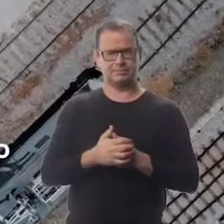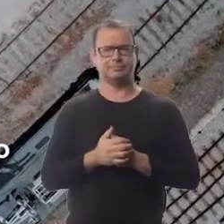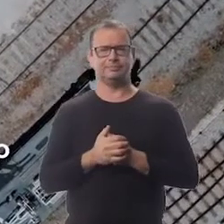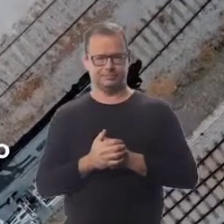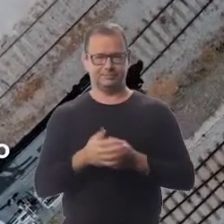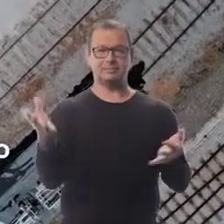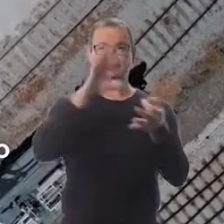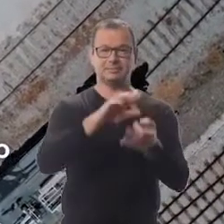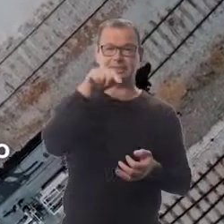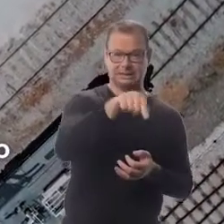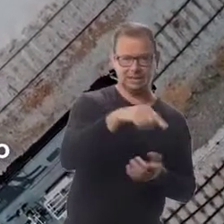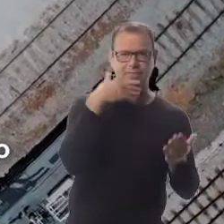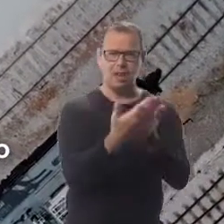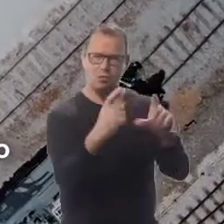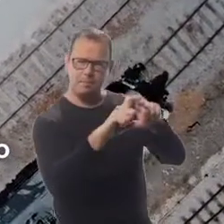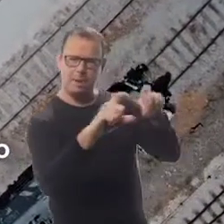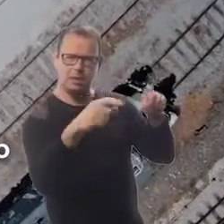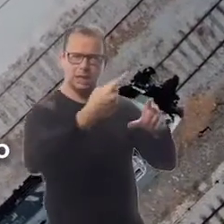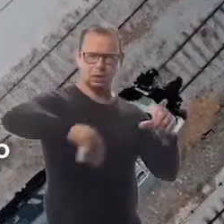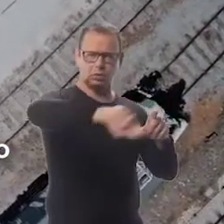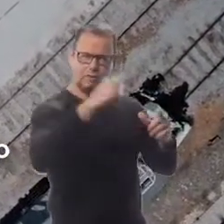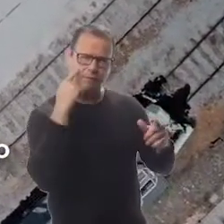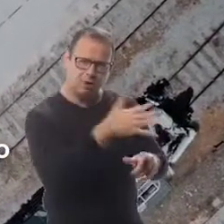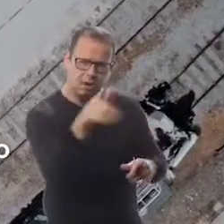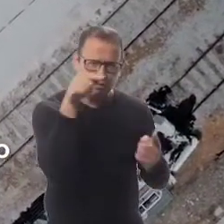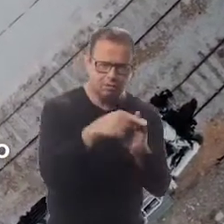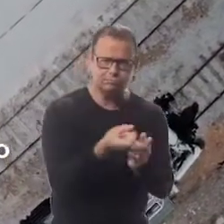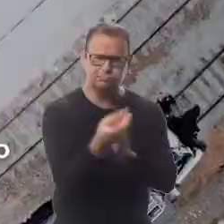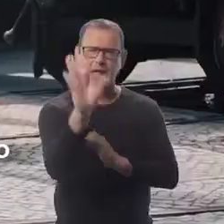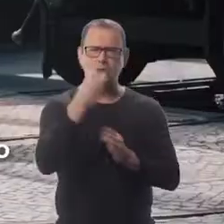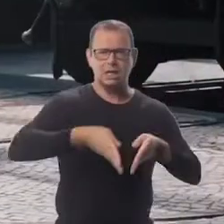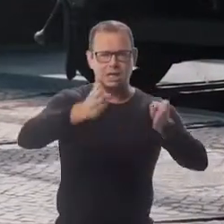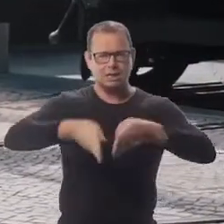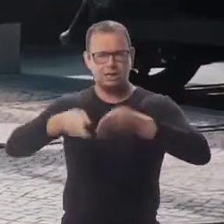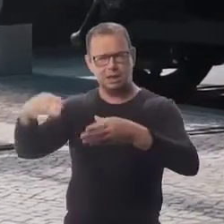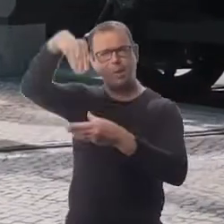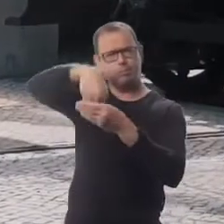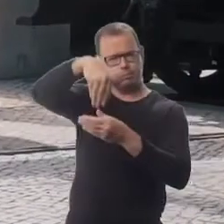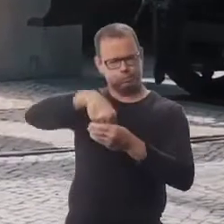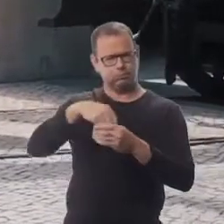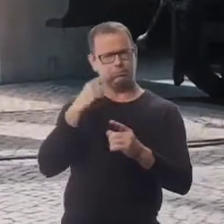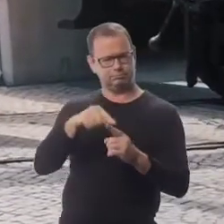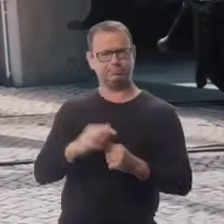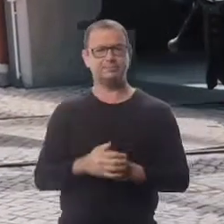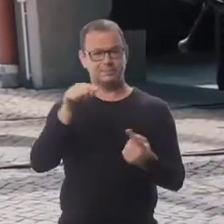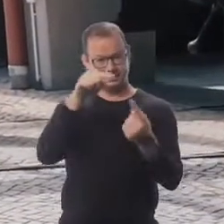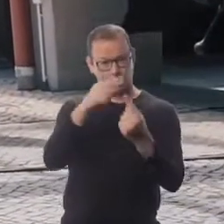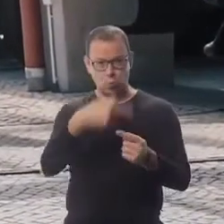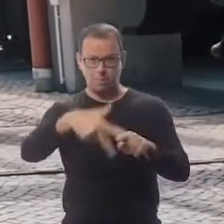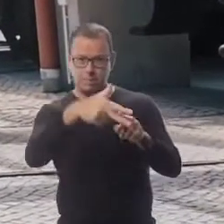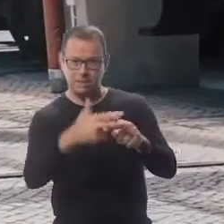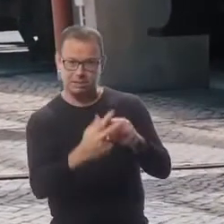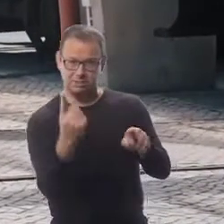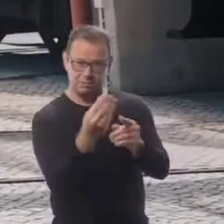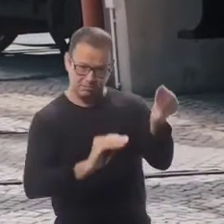Tem uma placa giratória para onde confluem as 14 linhas férreas do seu interior, cabendo a este mecanismo inverter o sentido de